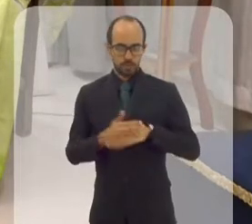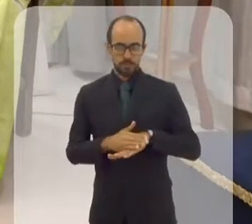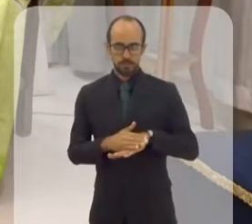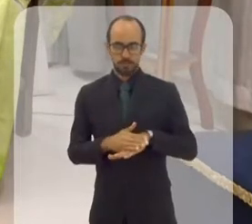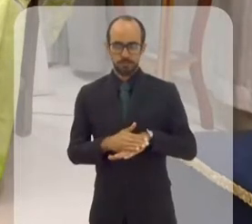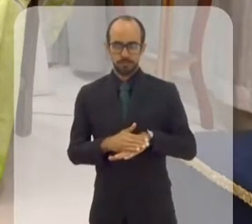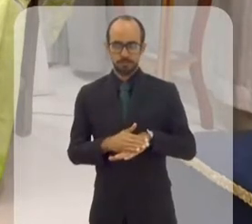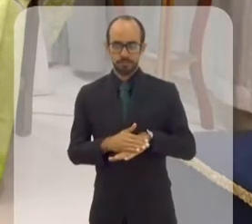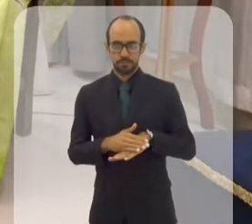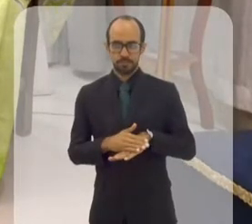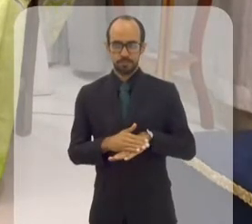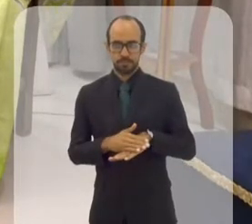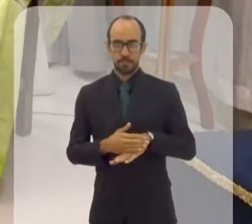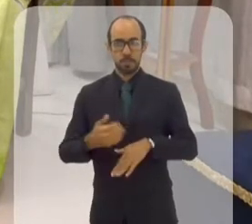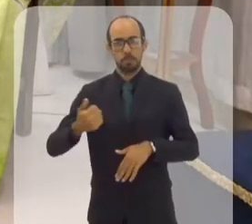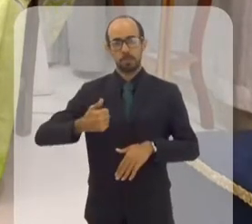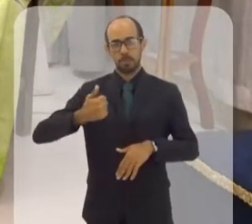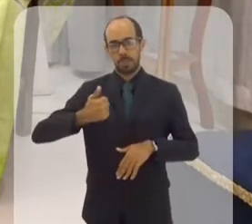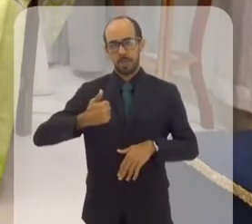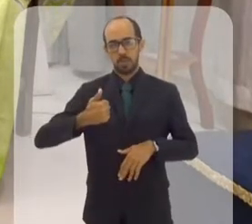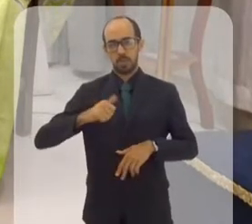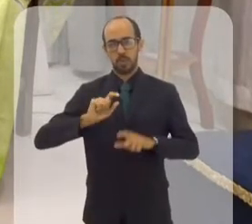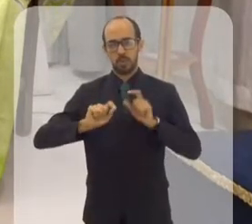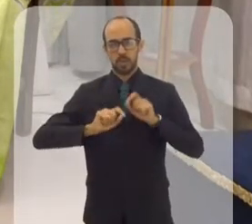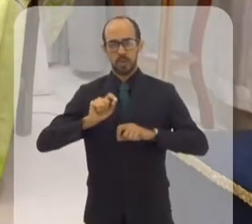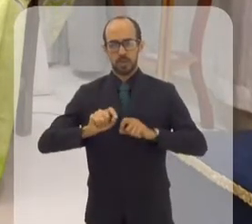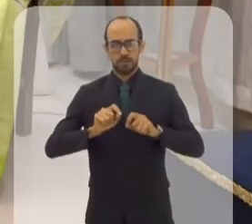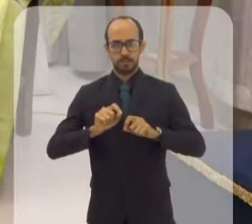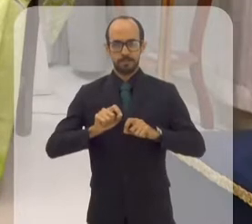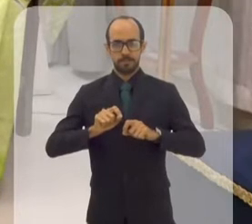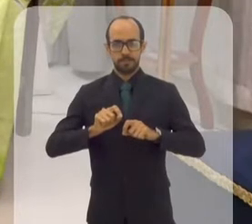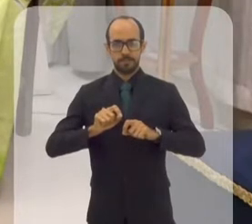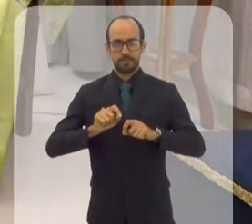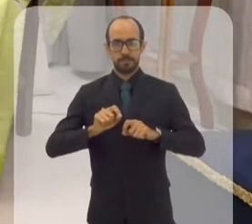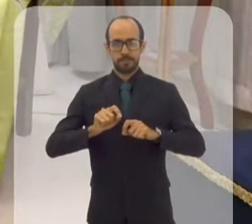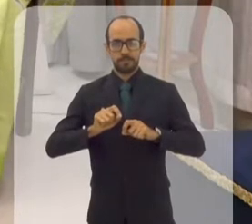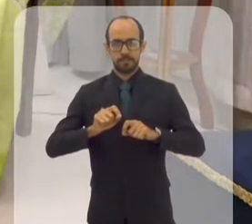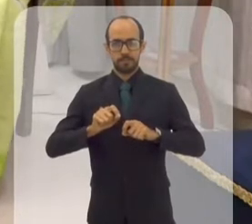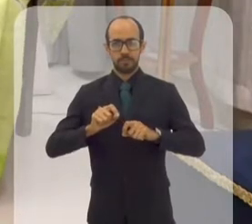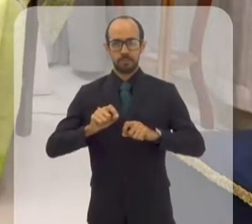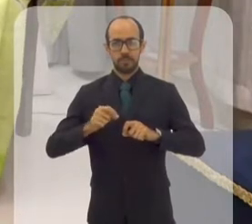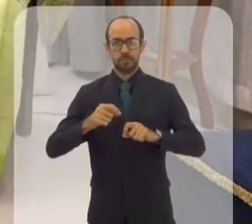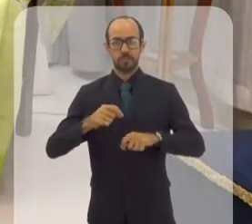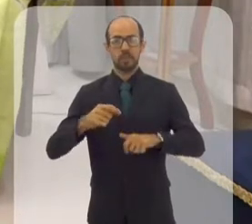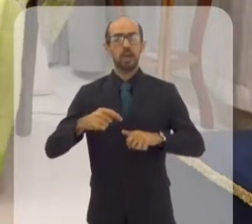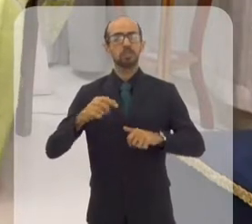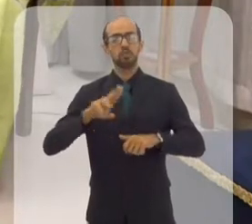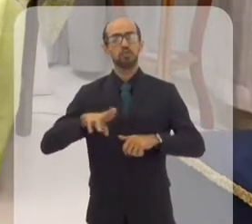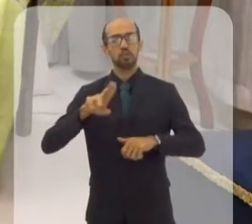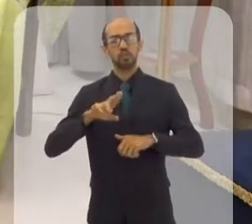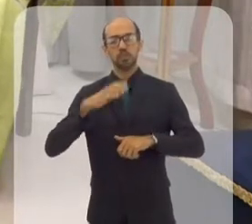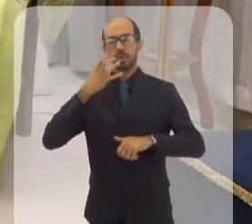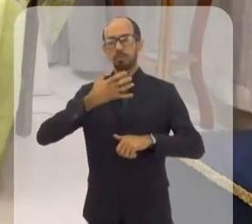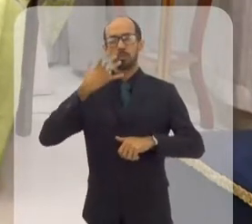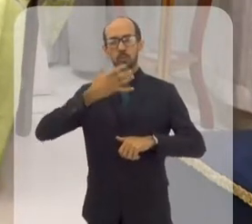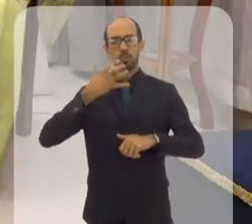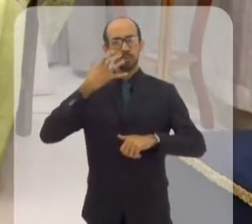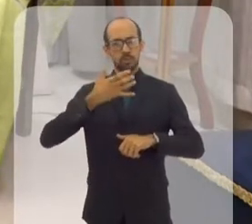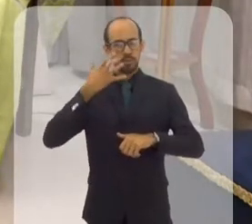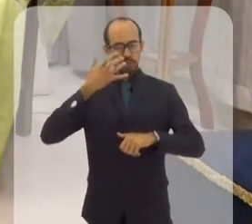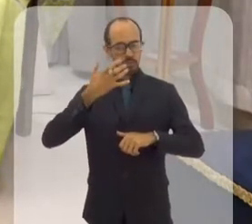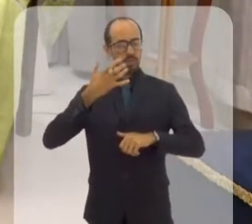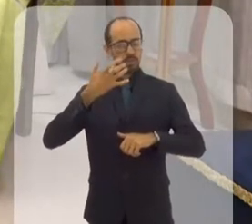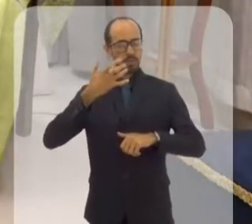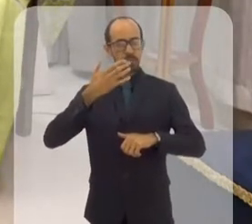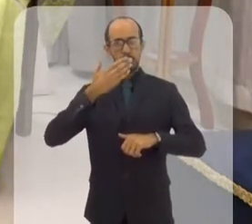É. Sim. A primeira etapa é, primeiro nós cantamos os mantras, né?